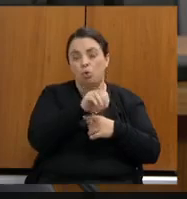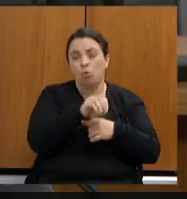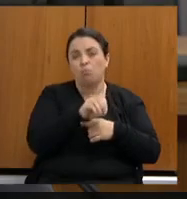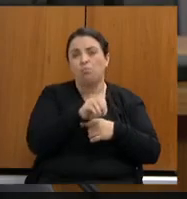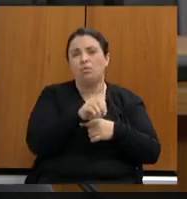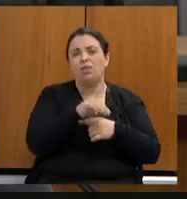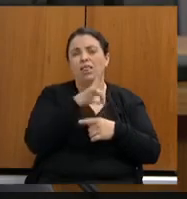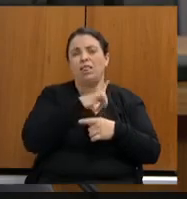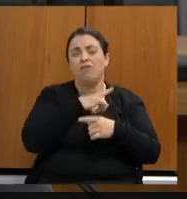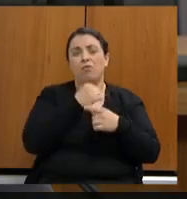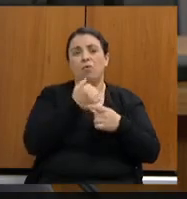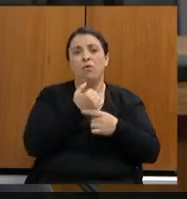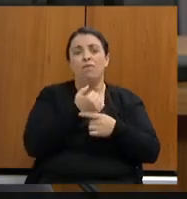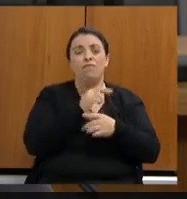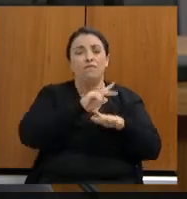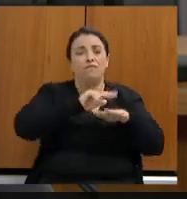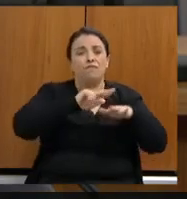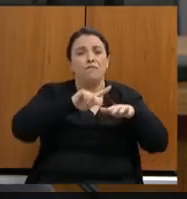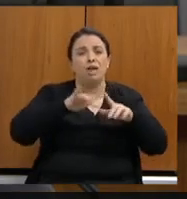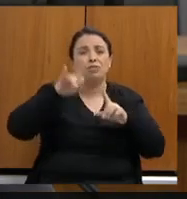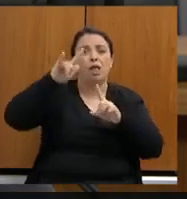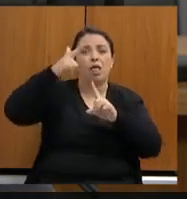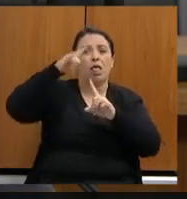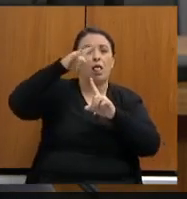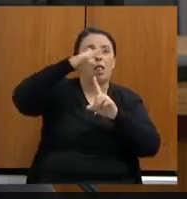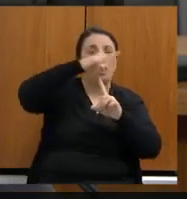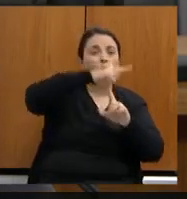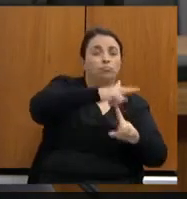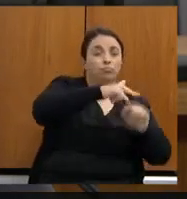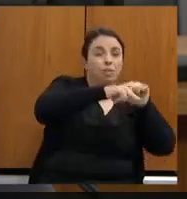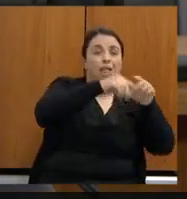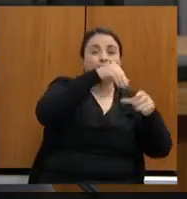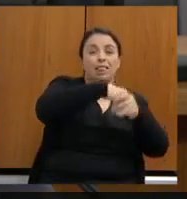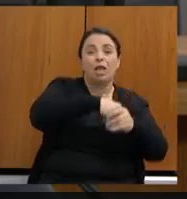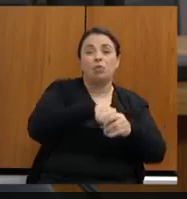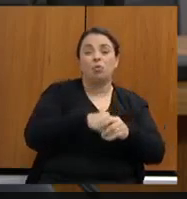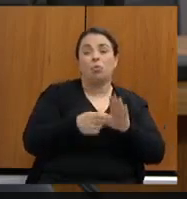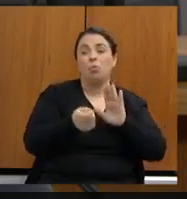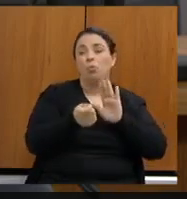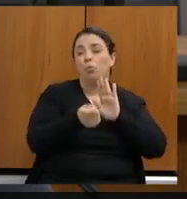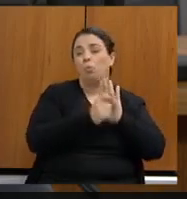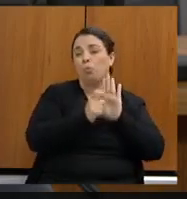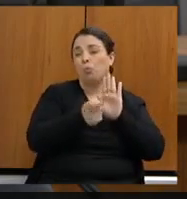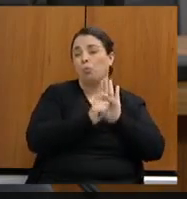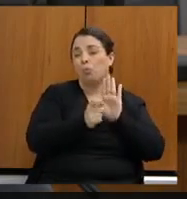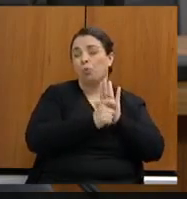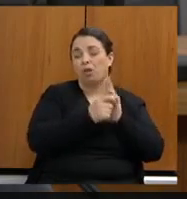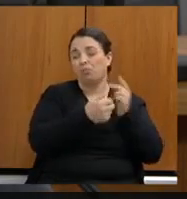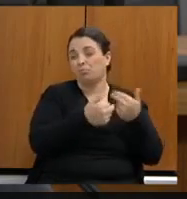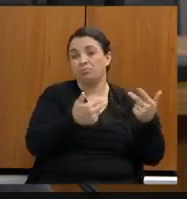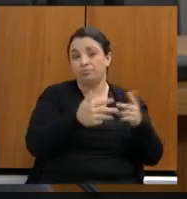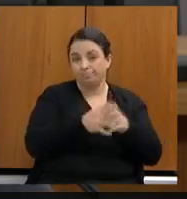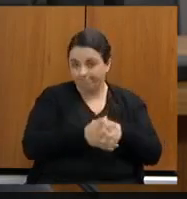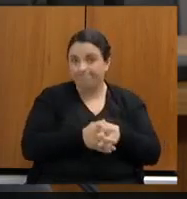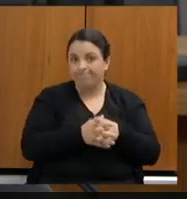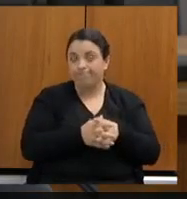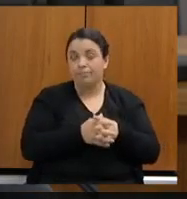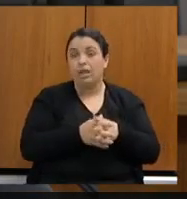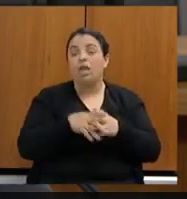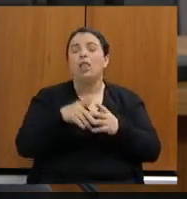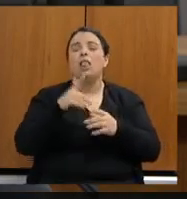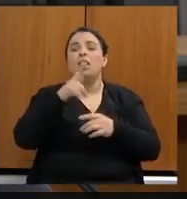com droga que descia no triângulo e depois nós tivemos nos encontros das rodovias